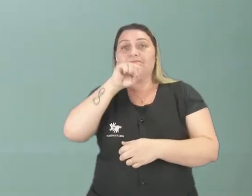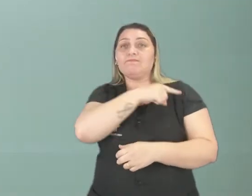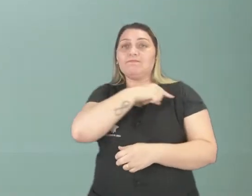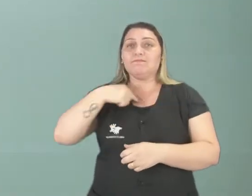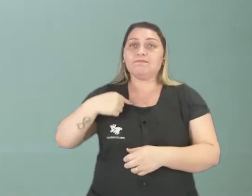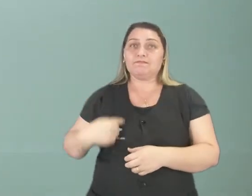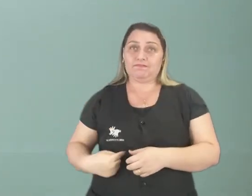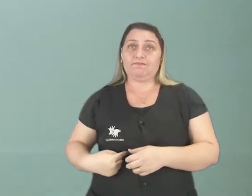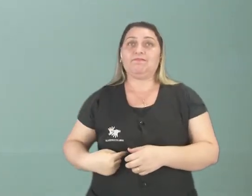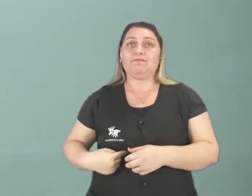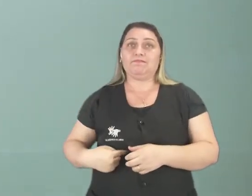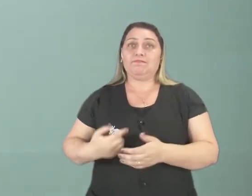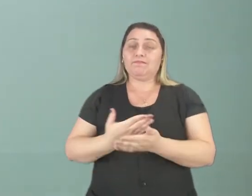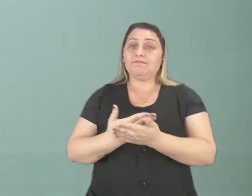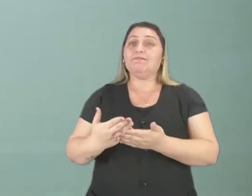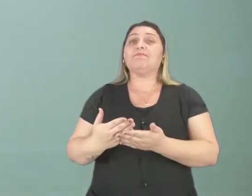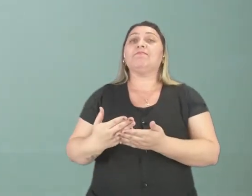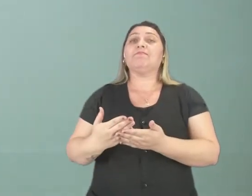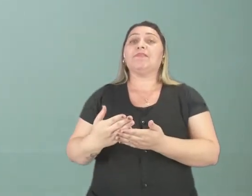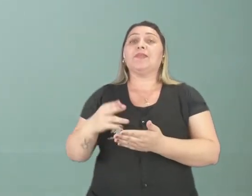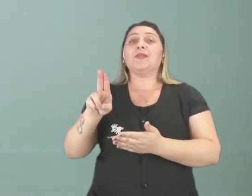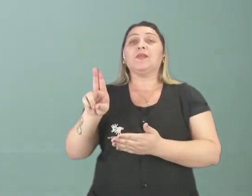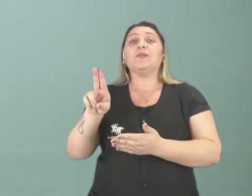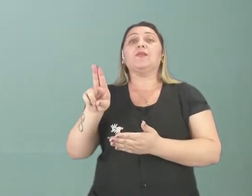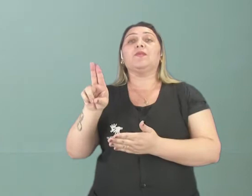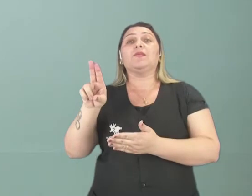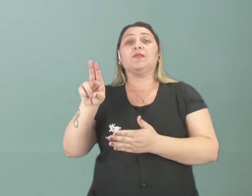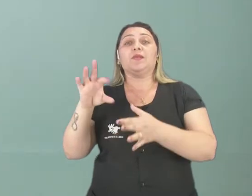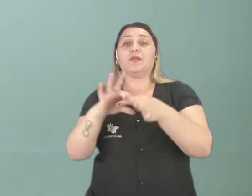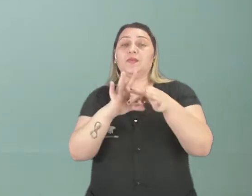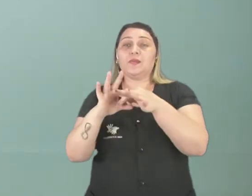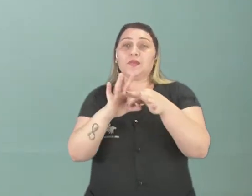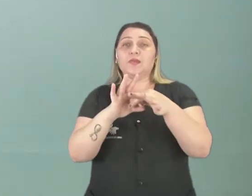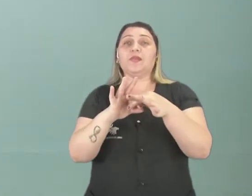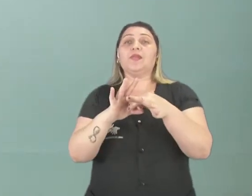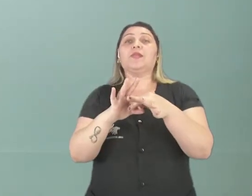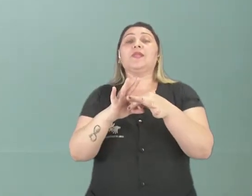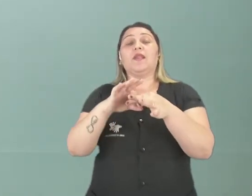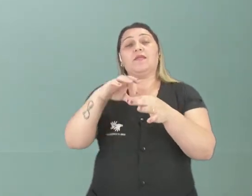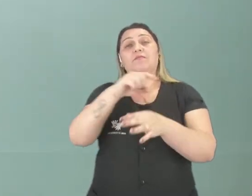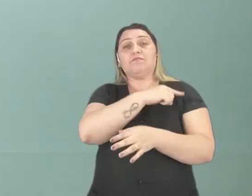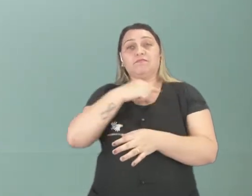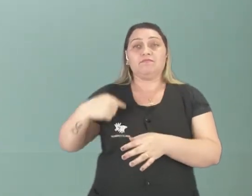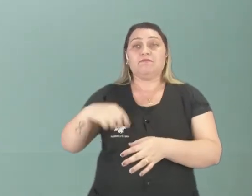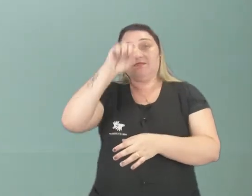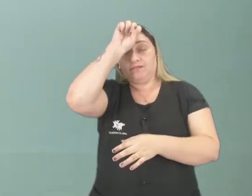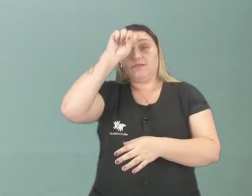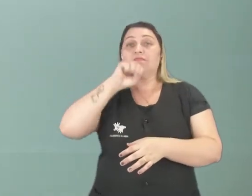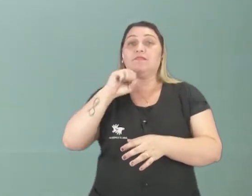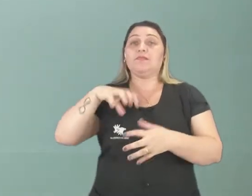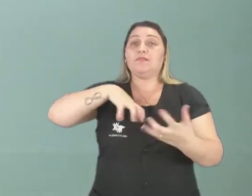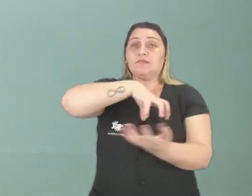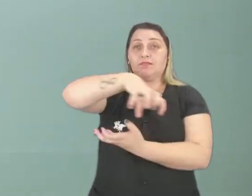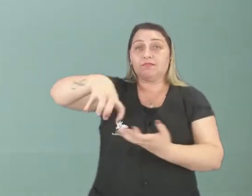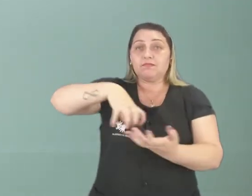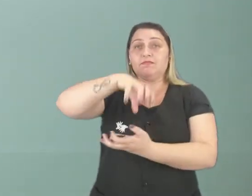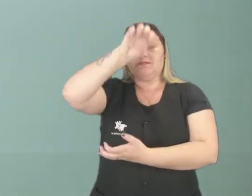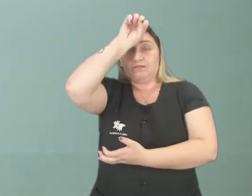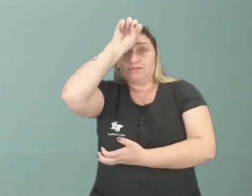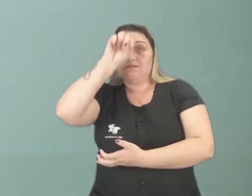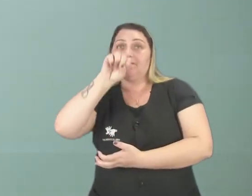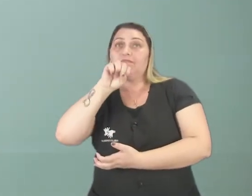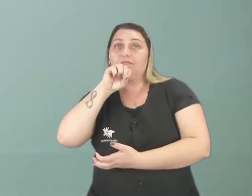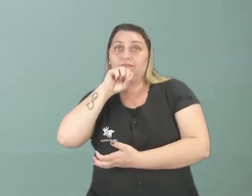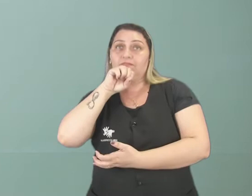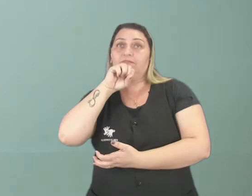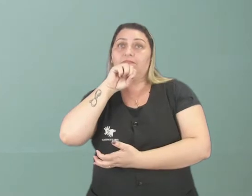né? Começamos com a União Soviética, a crise, o socialismo chinês, e agora a gente vai falar de uma revolução socialista